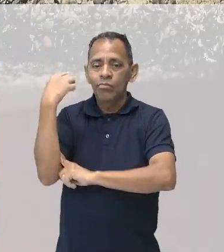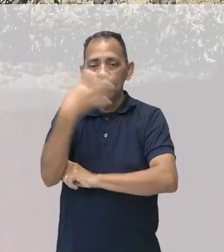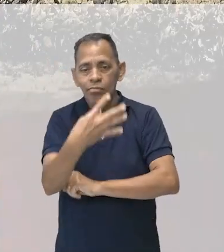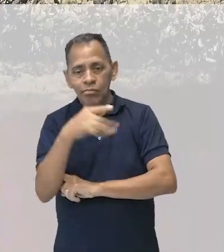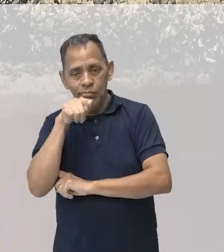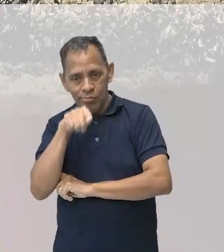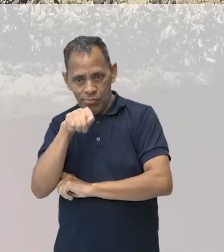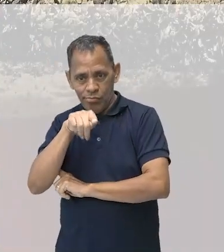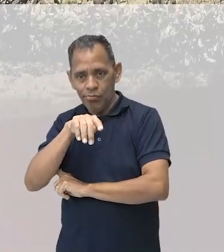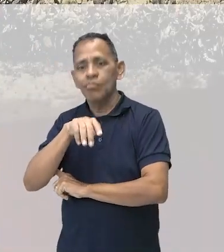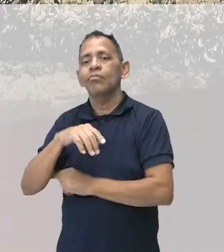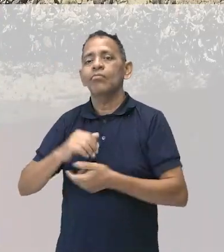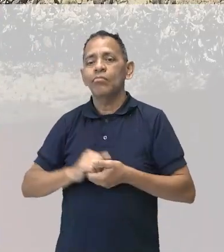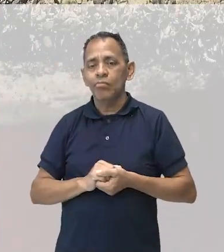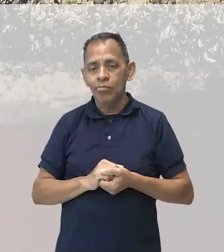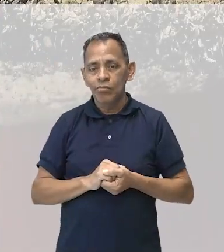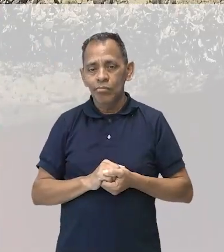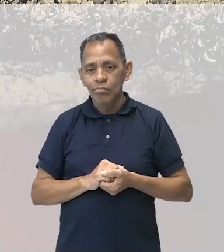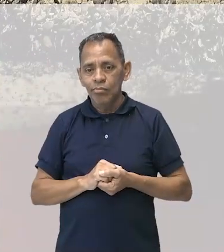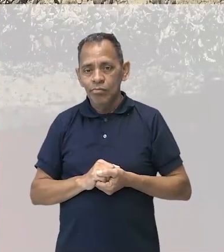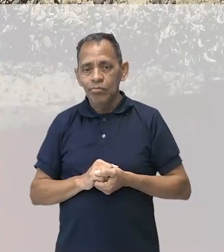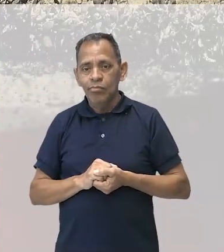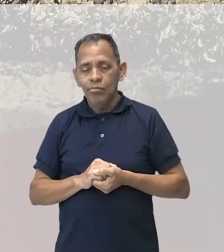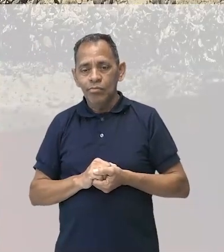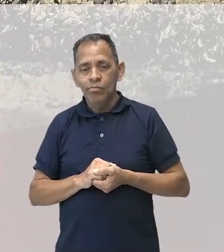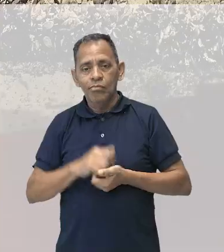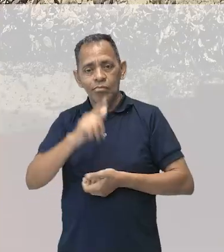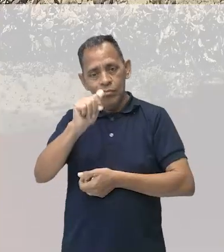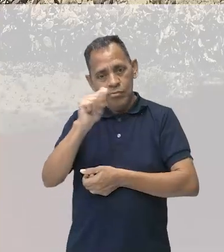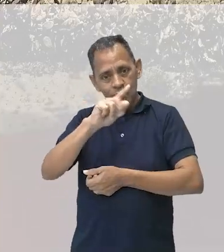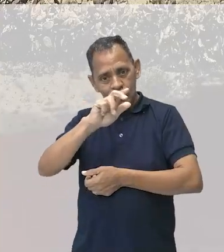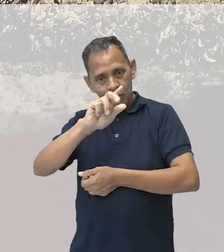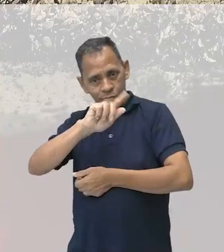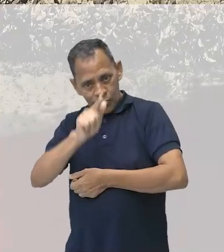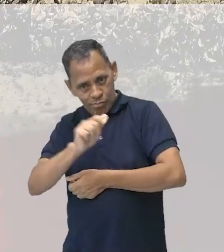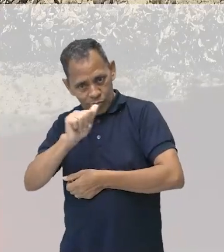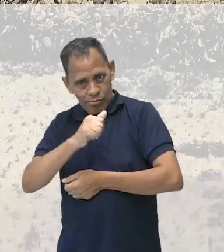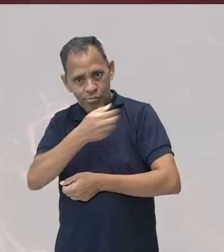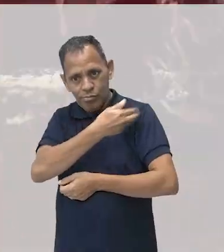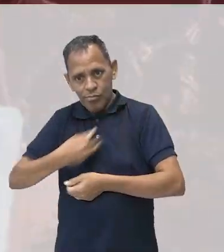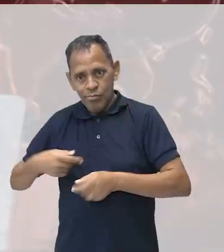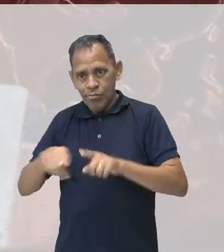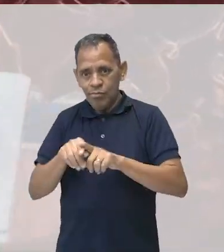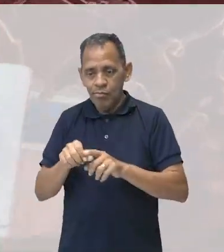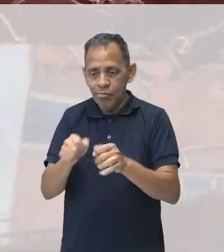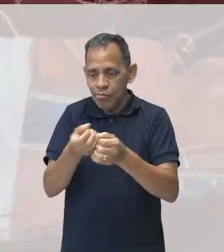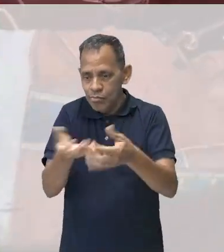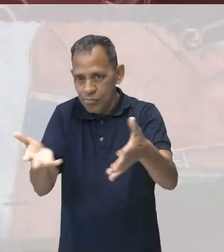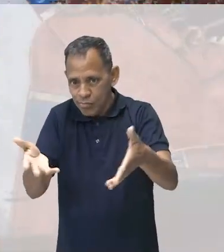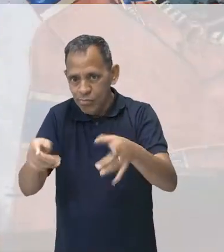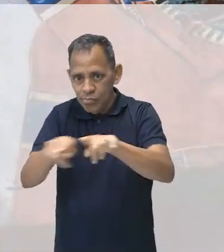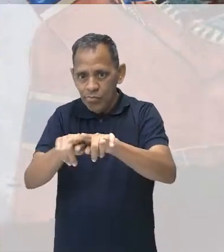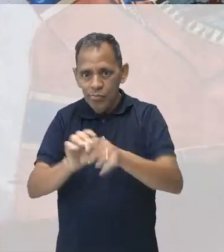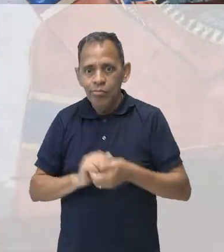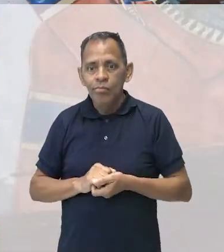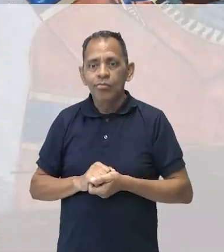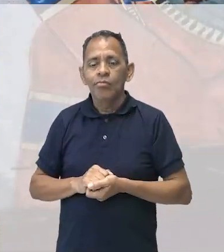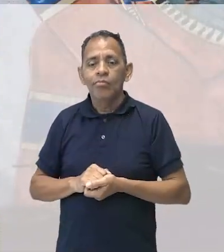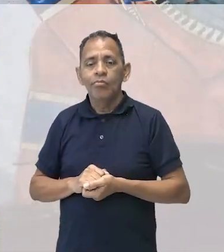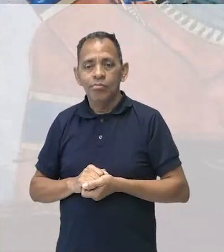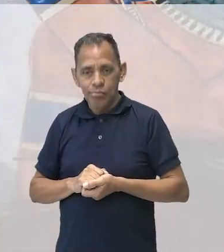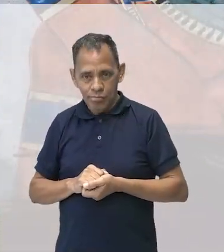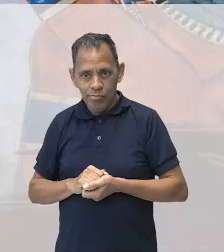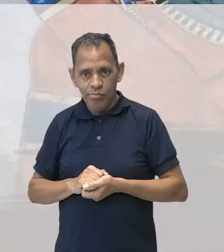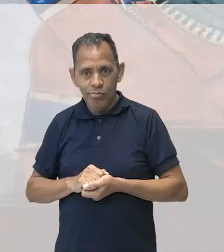atrás. Gaza foi governada, destruída e repovoada por diversas dinastias, povos e